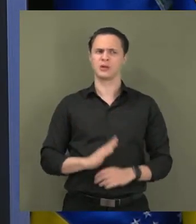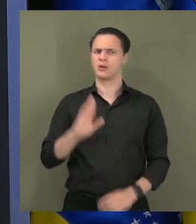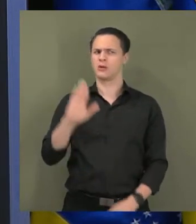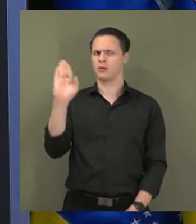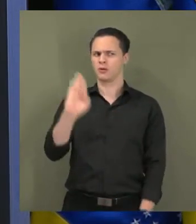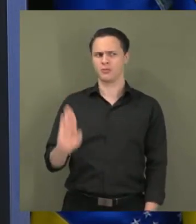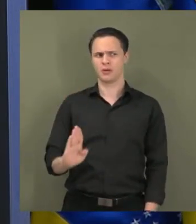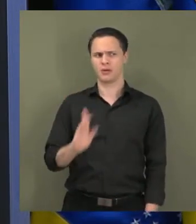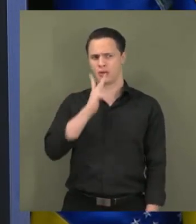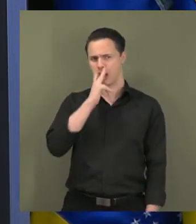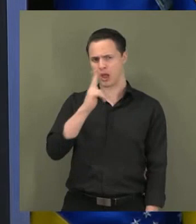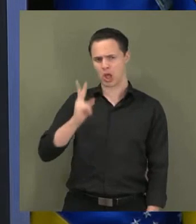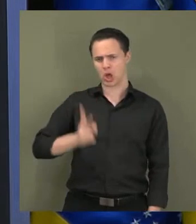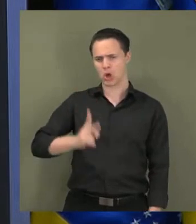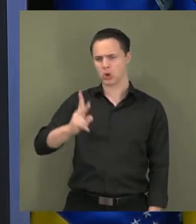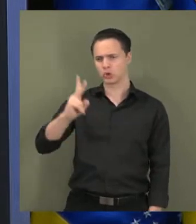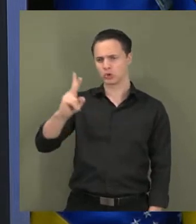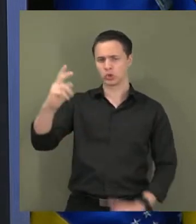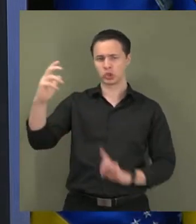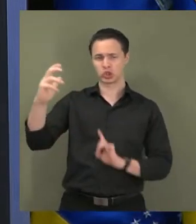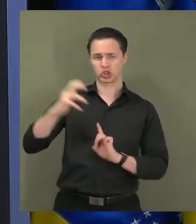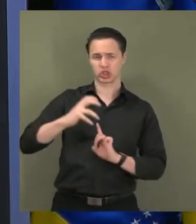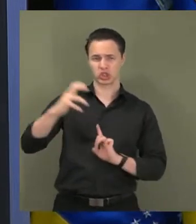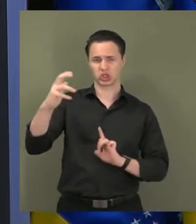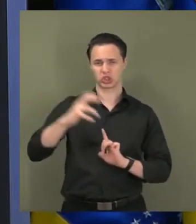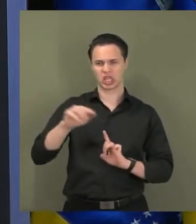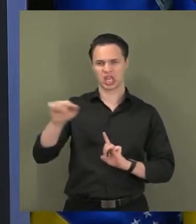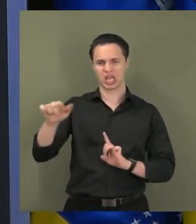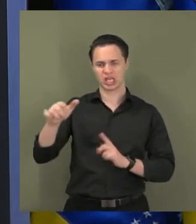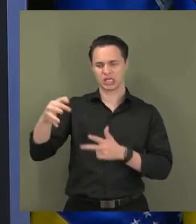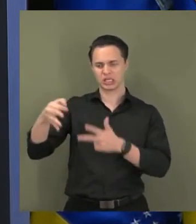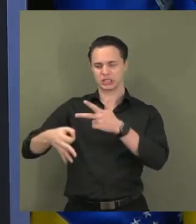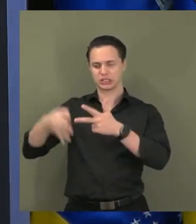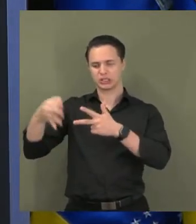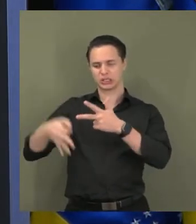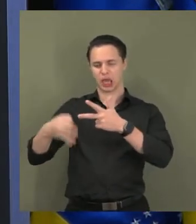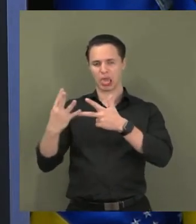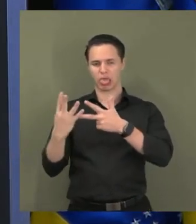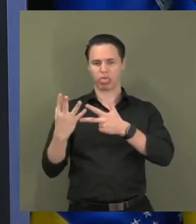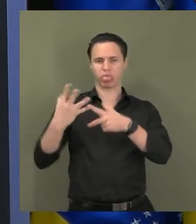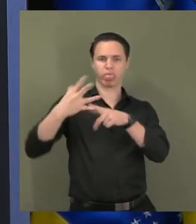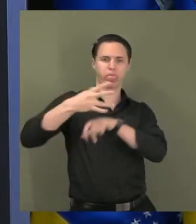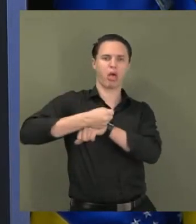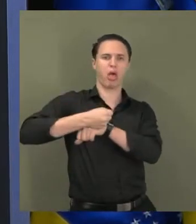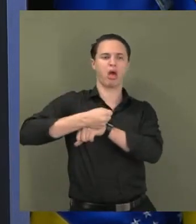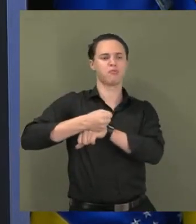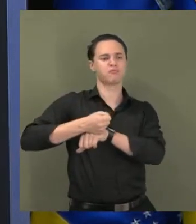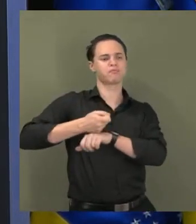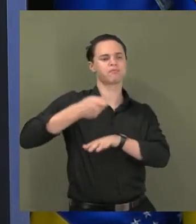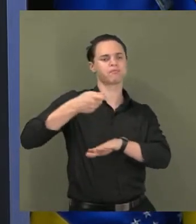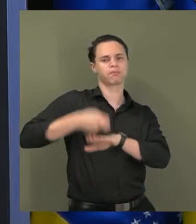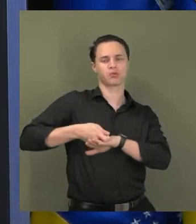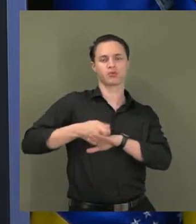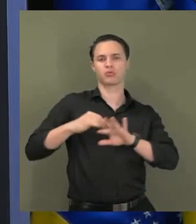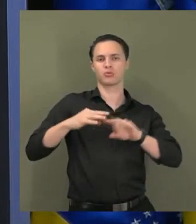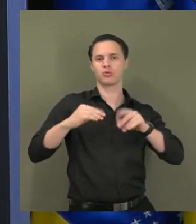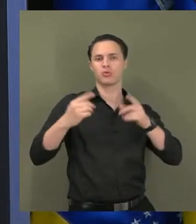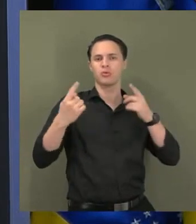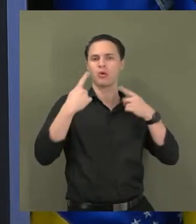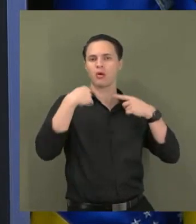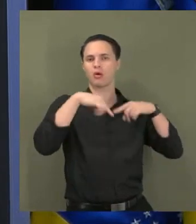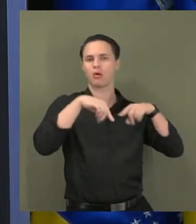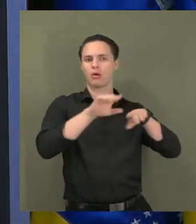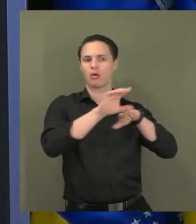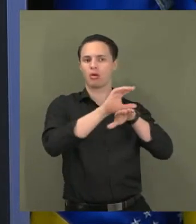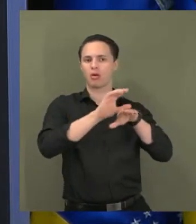continuar refém de um ativismo judicial que extrapola completamente os parâmetros